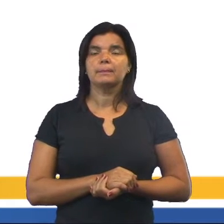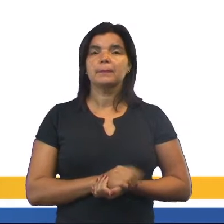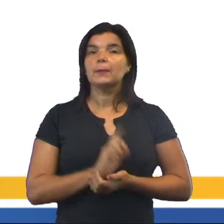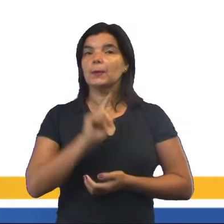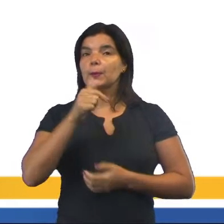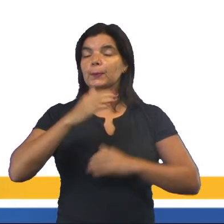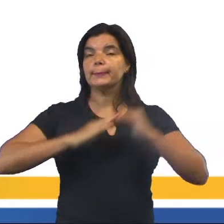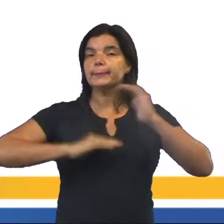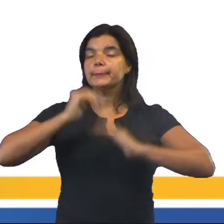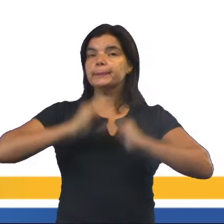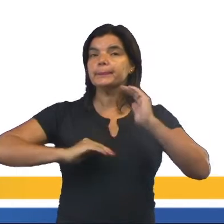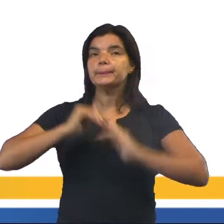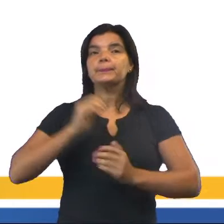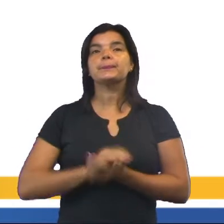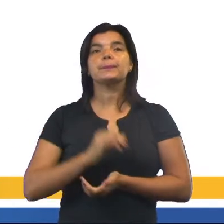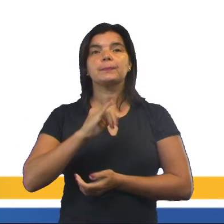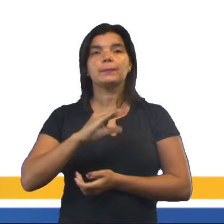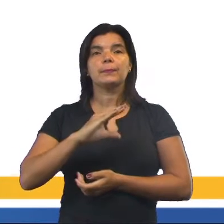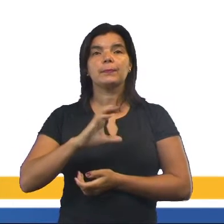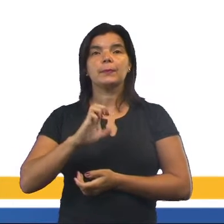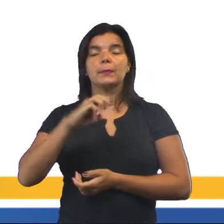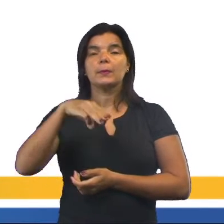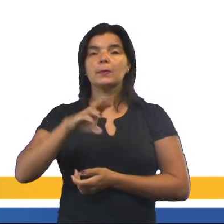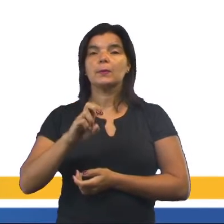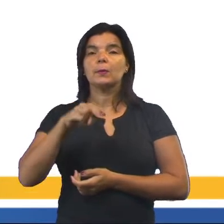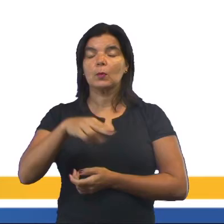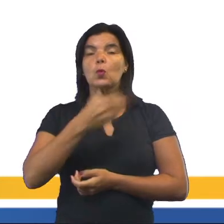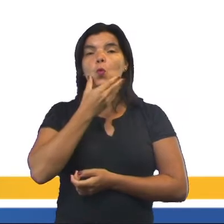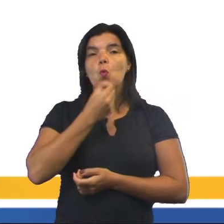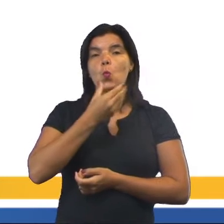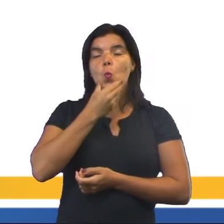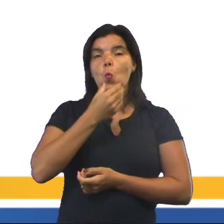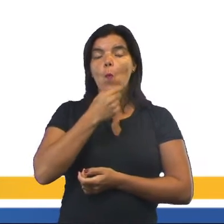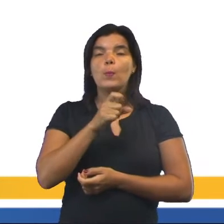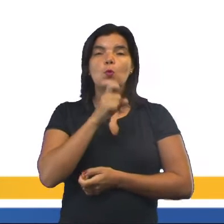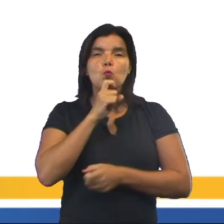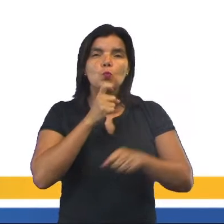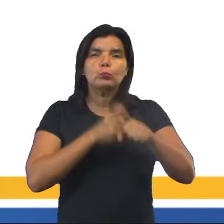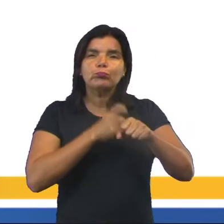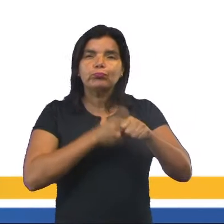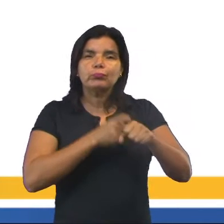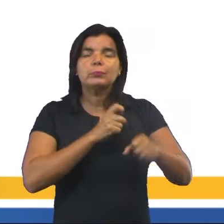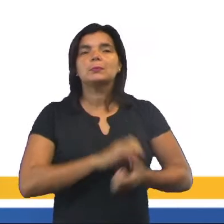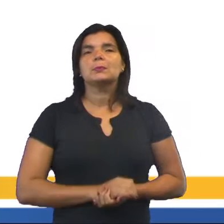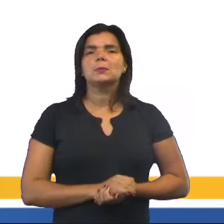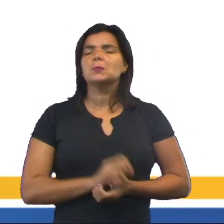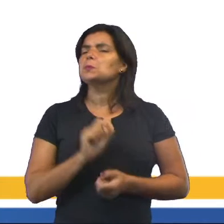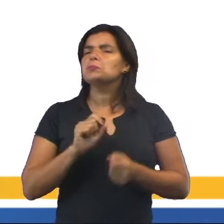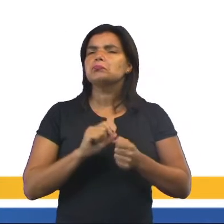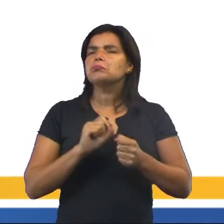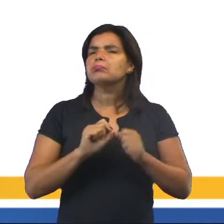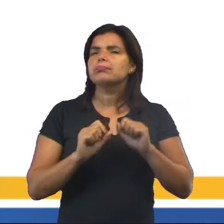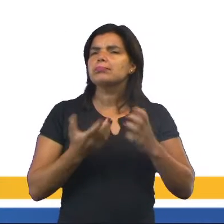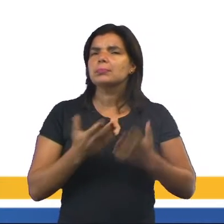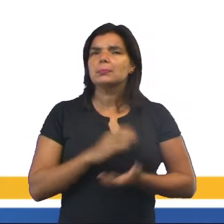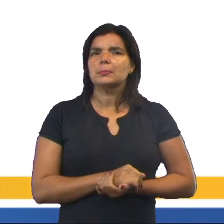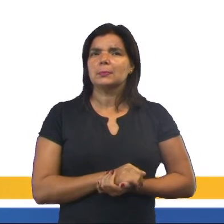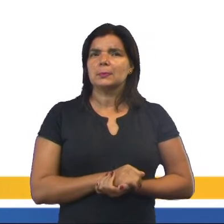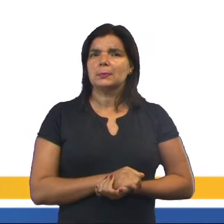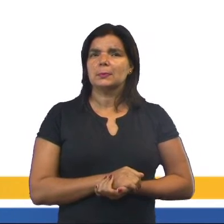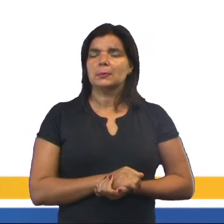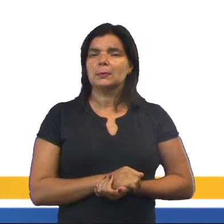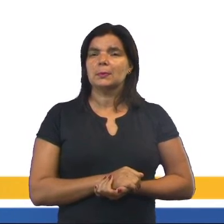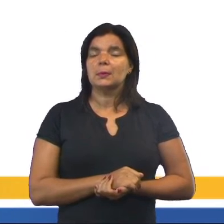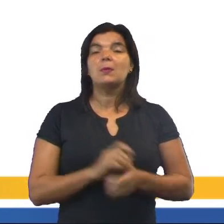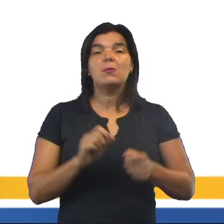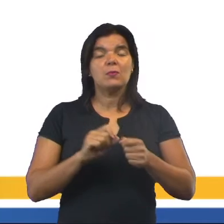Uma outra profissão era o Iceman, o homem do gelo. O que ele fazia, o Iceman